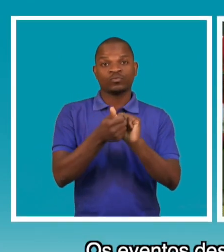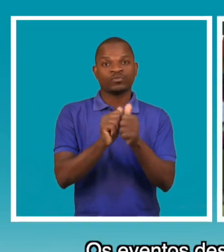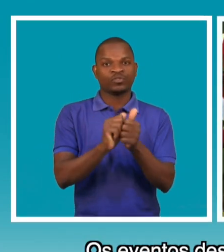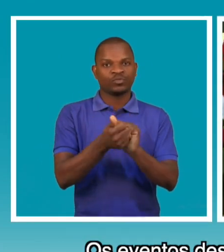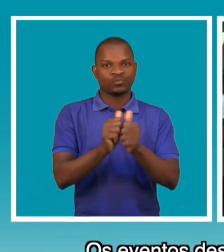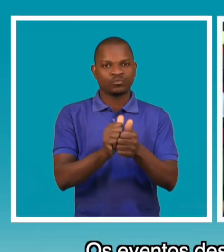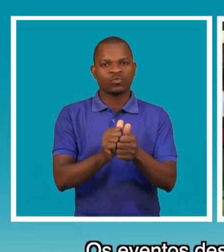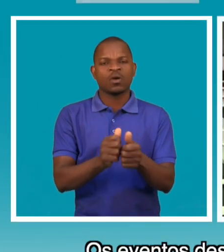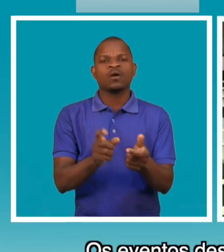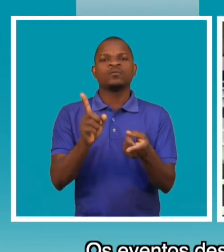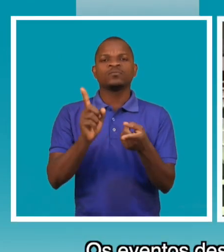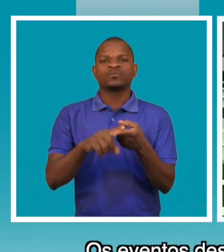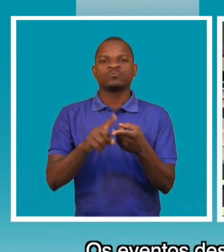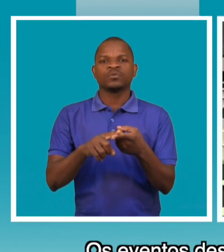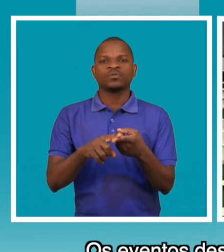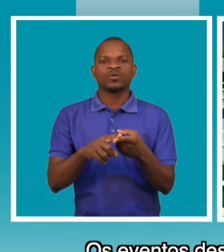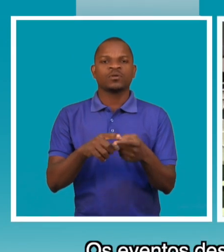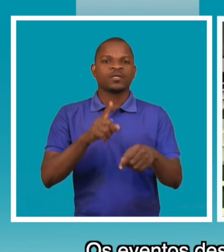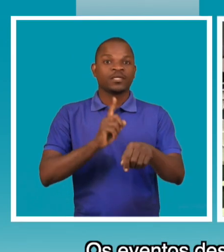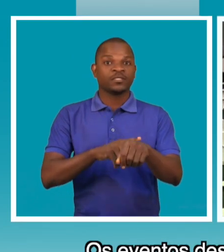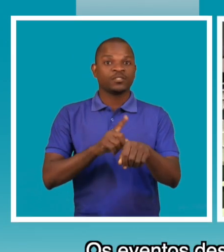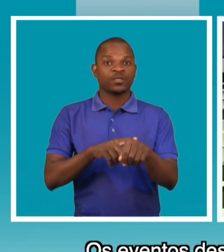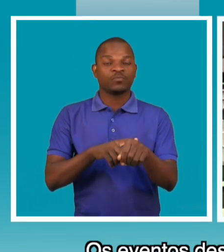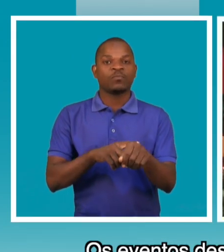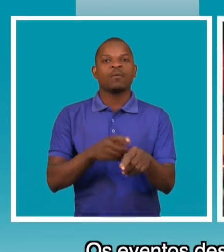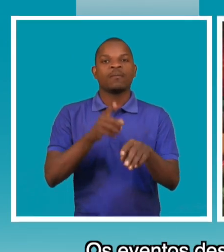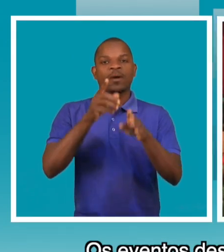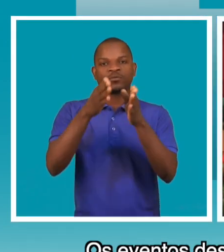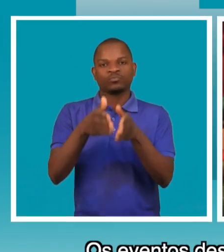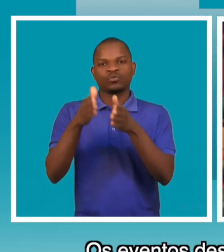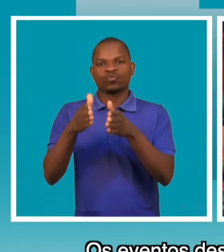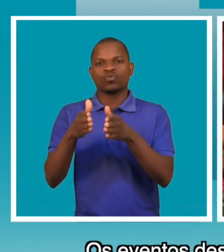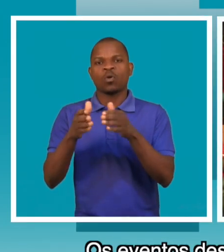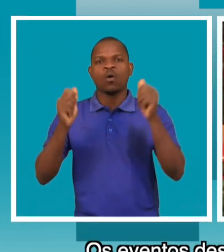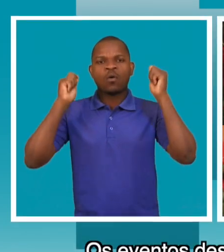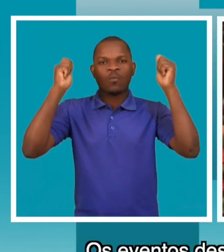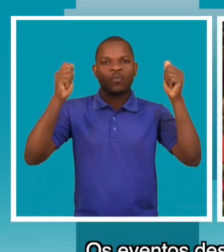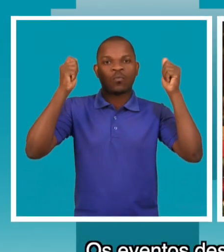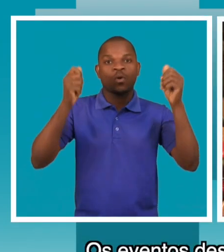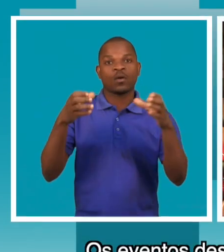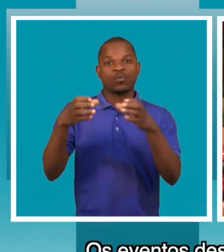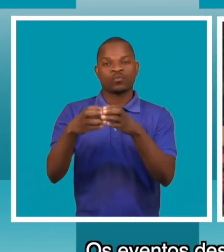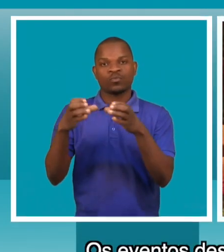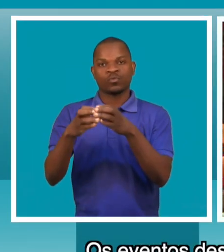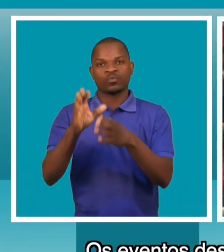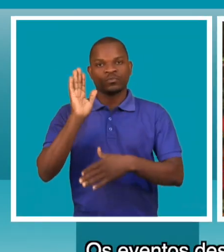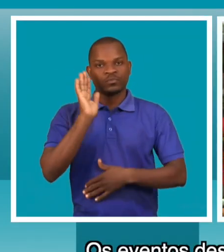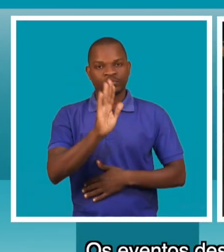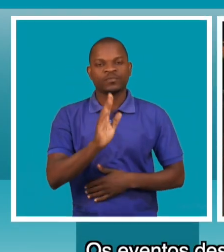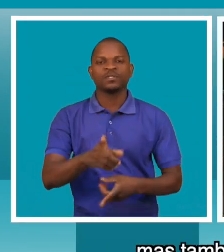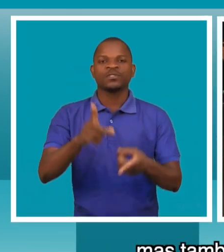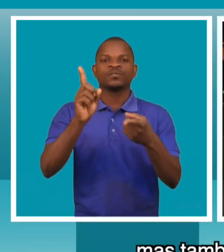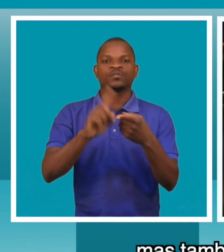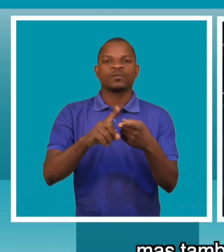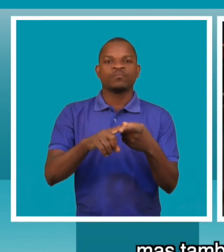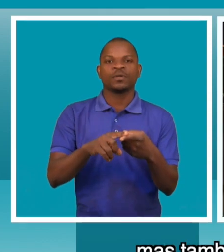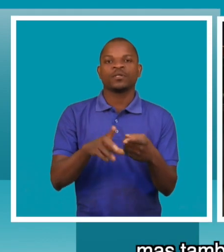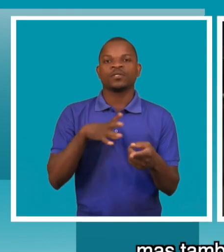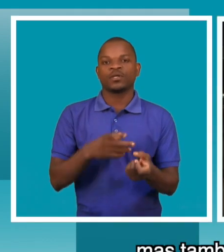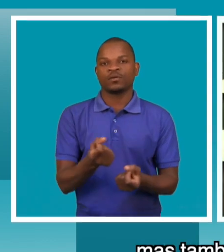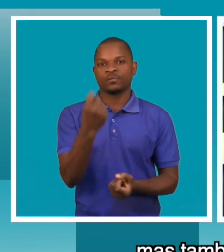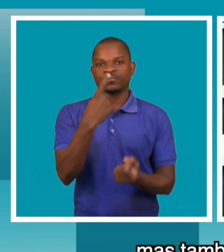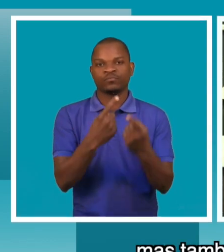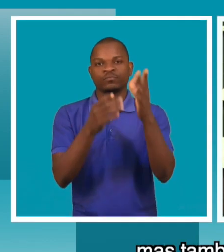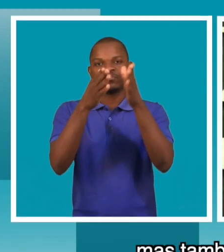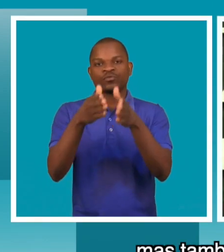eventos desportivos não só são momentos para os adeptos apoiarem as suas equipas, mas também